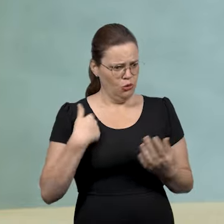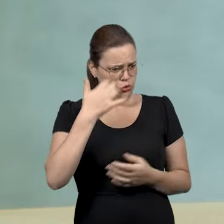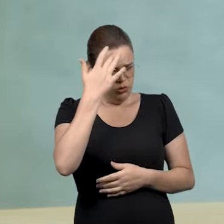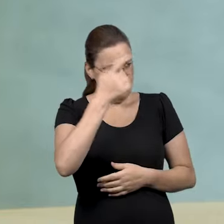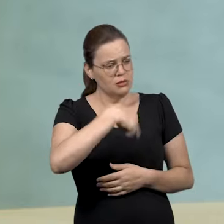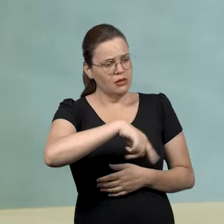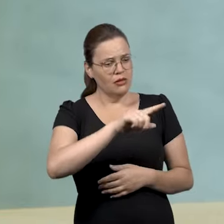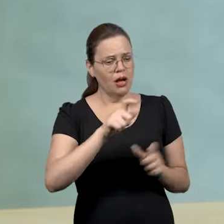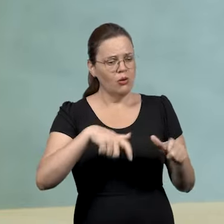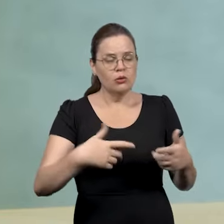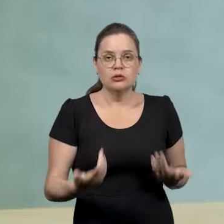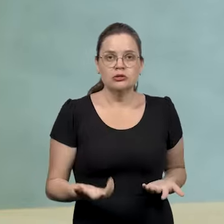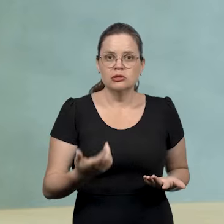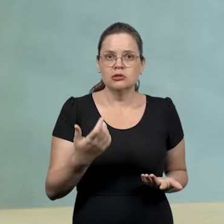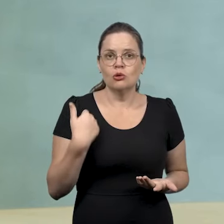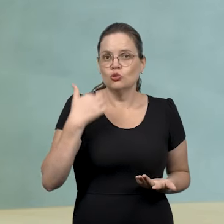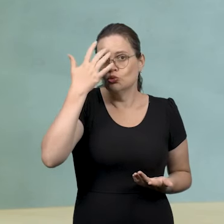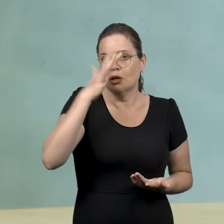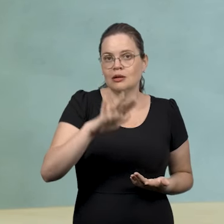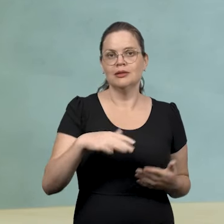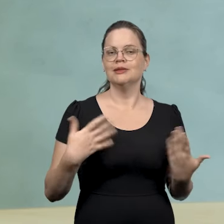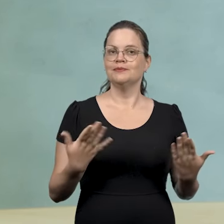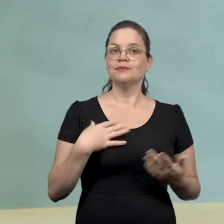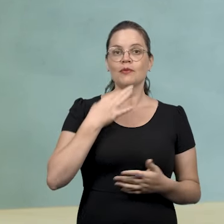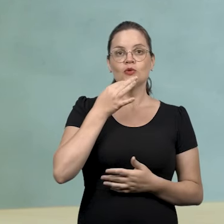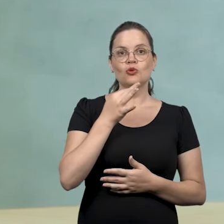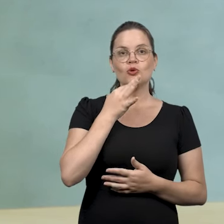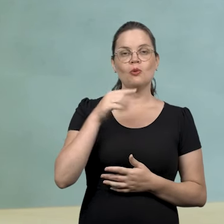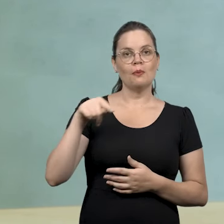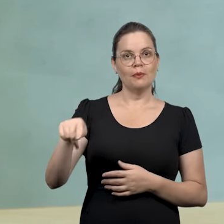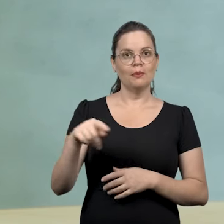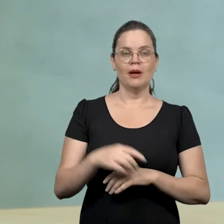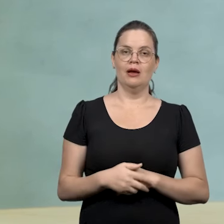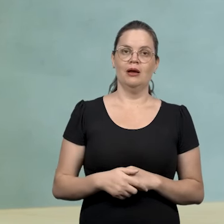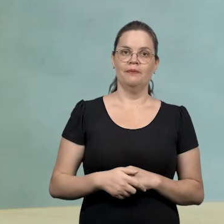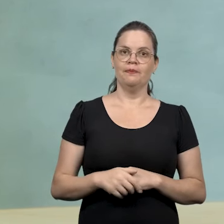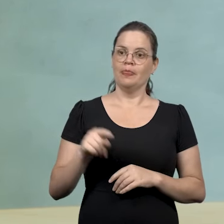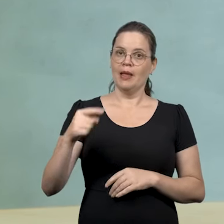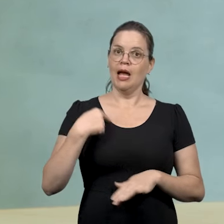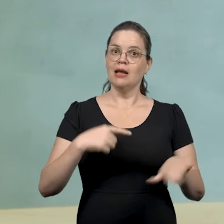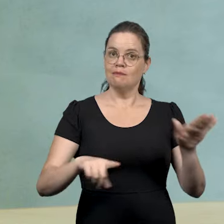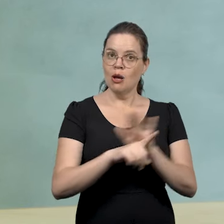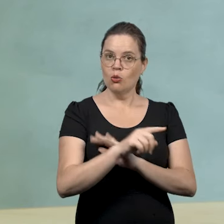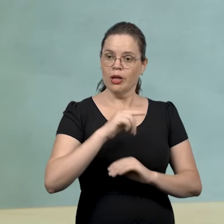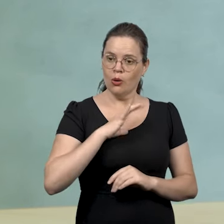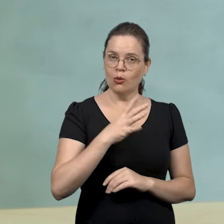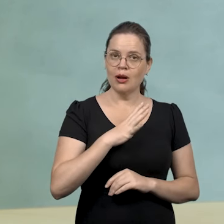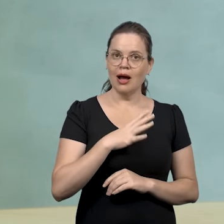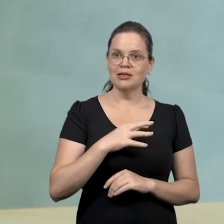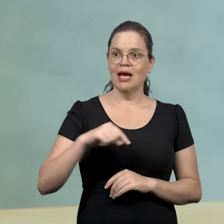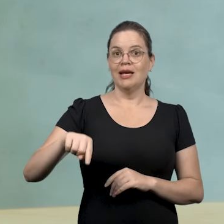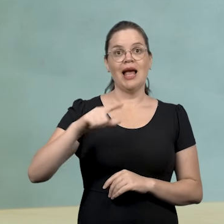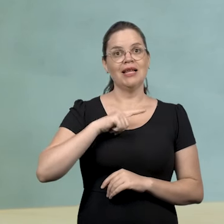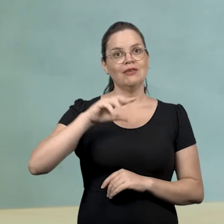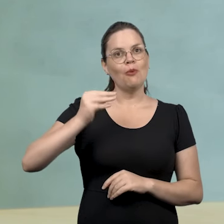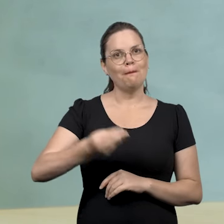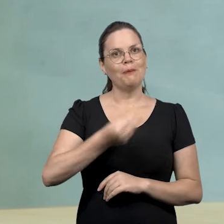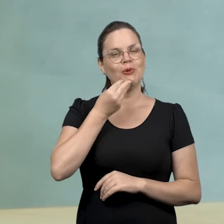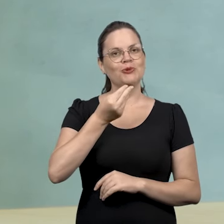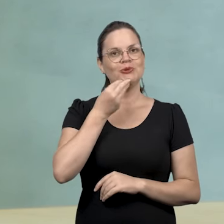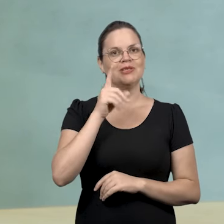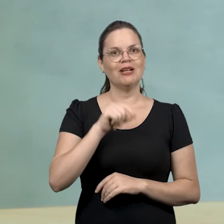caminho? Então a pergunta de Tomé, ela abre um espaço, talvez por uma das maiores revelações,